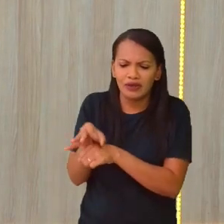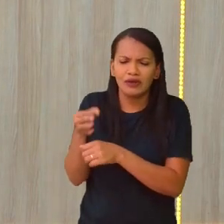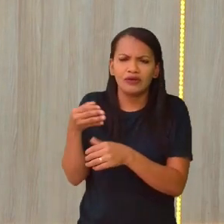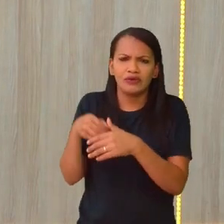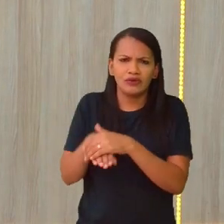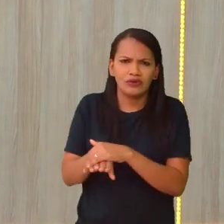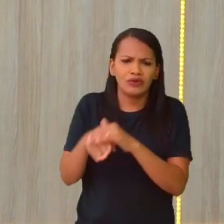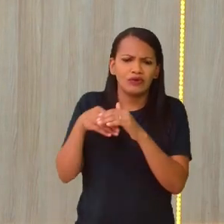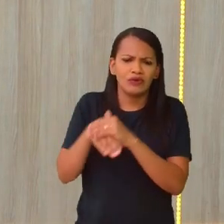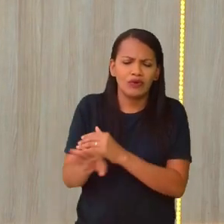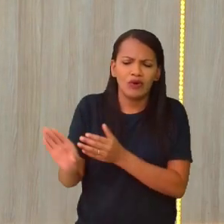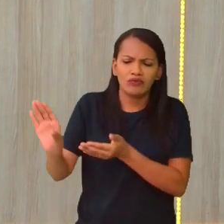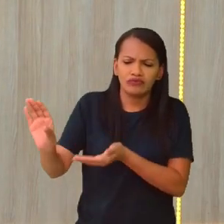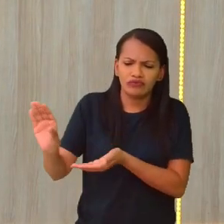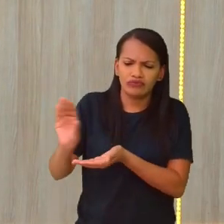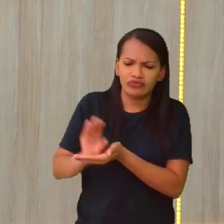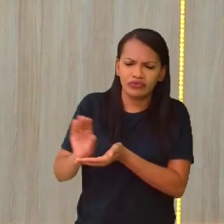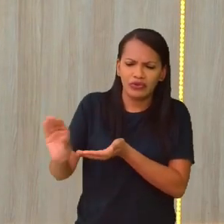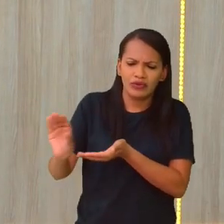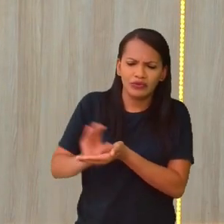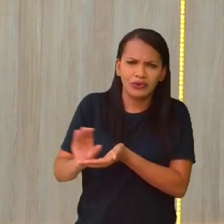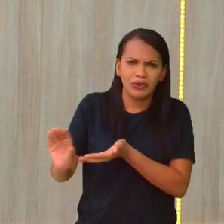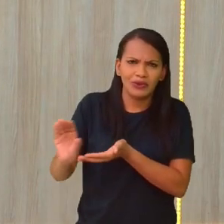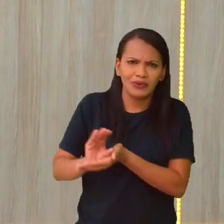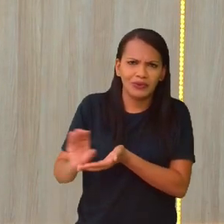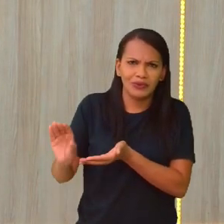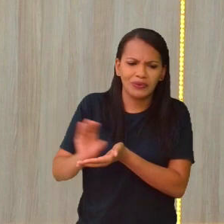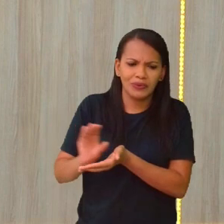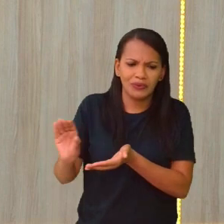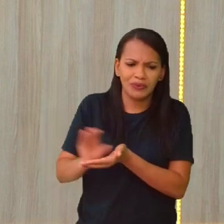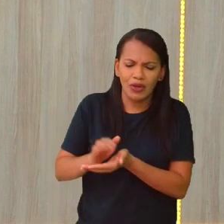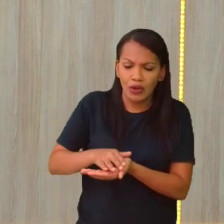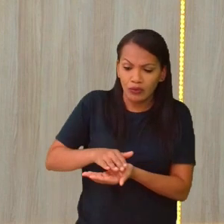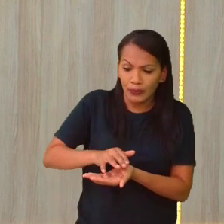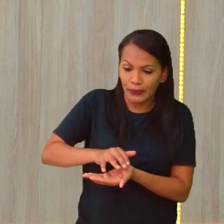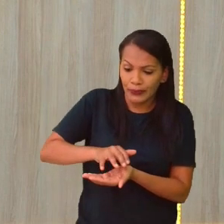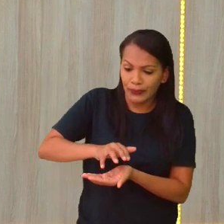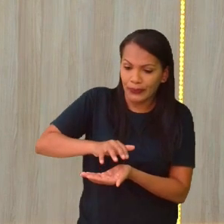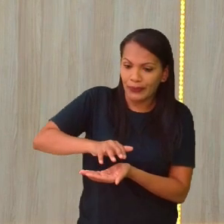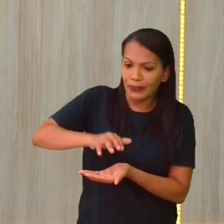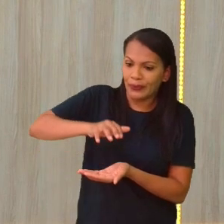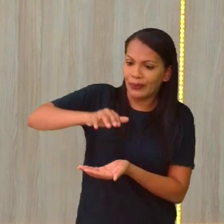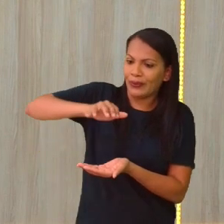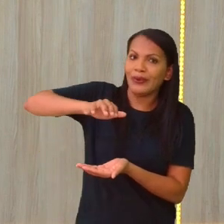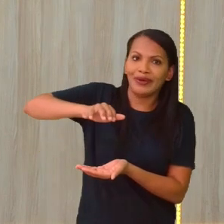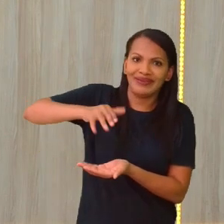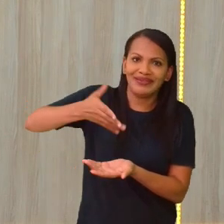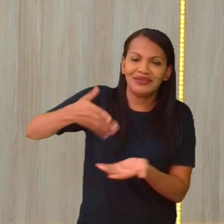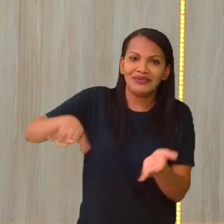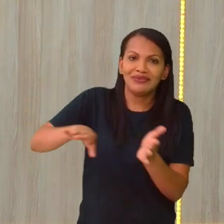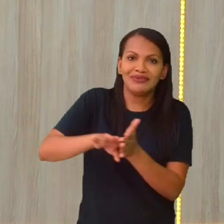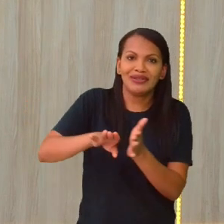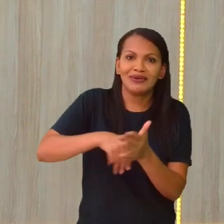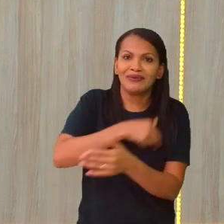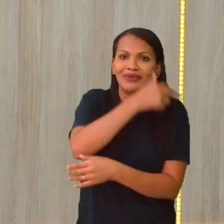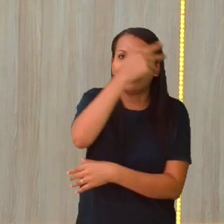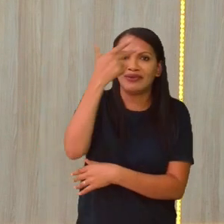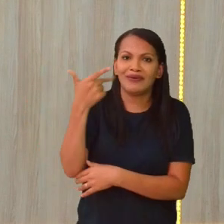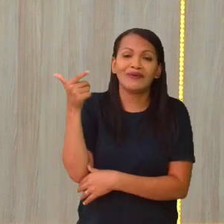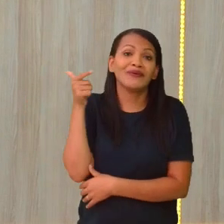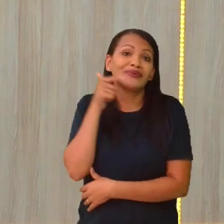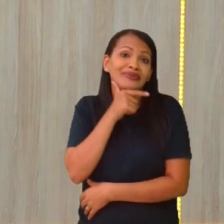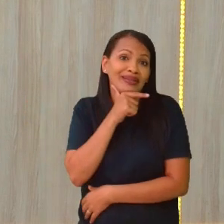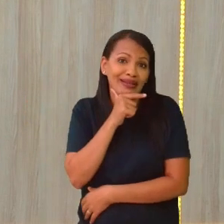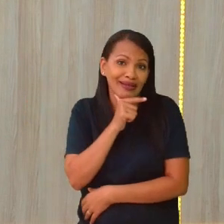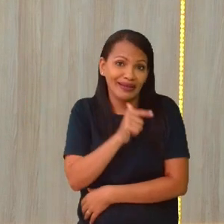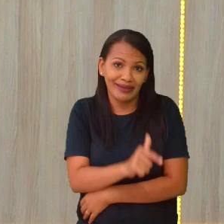moedinhas, economizar, e aí quando chega o Natal, ele finalmente consegue ganhar a bicicleta de natalina dele,